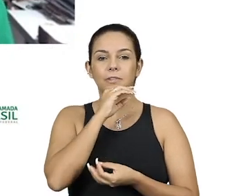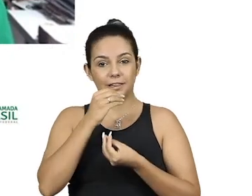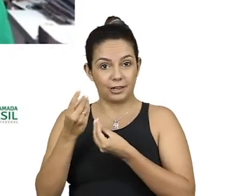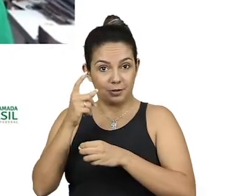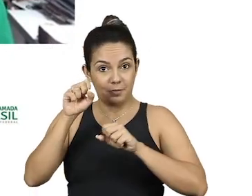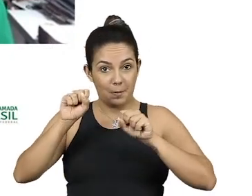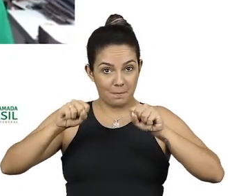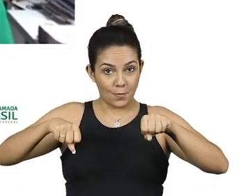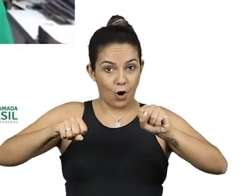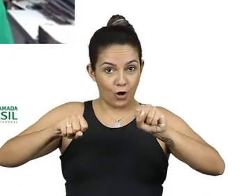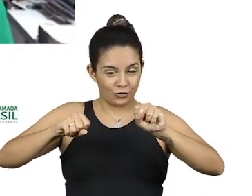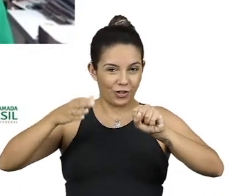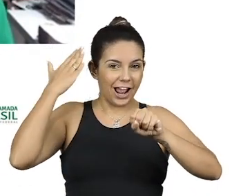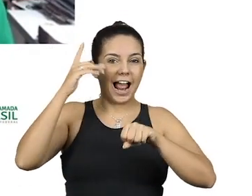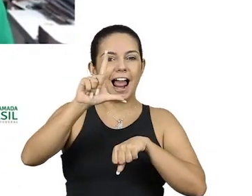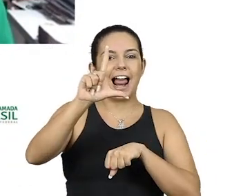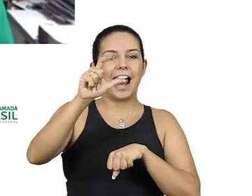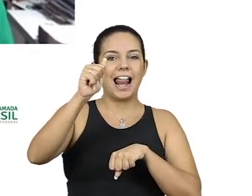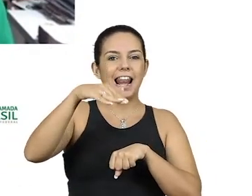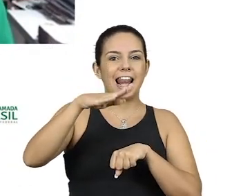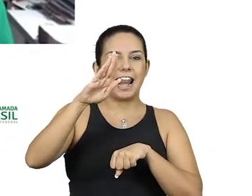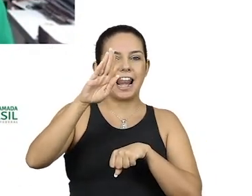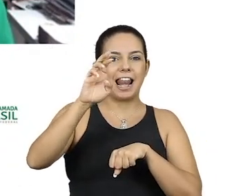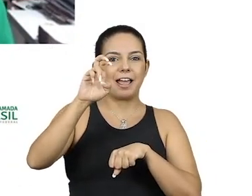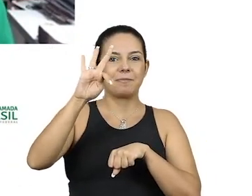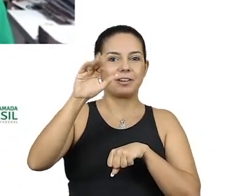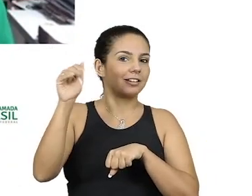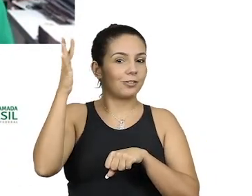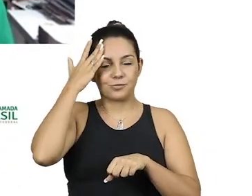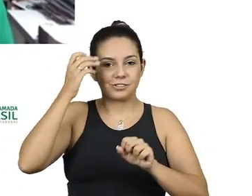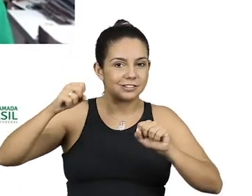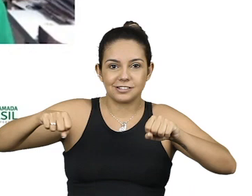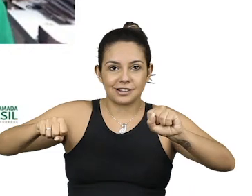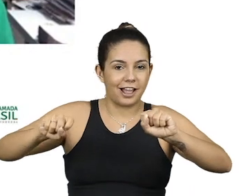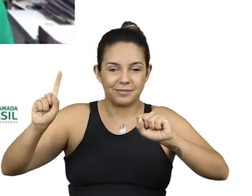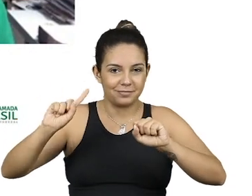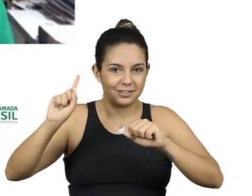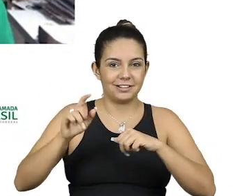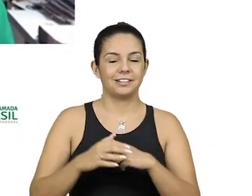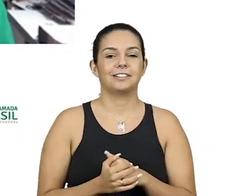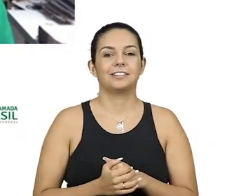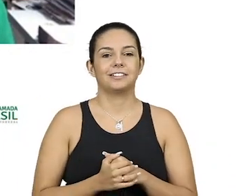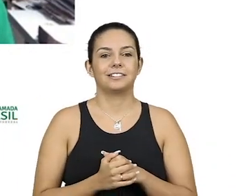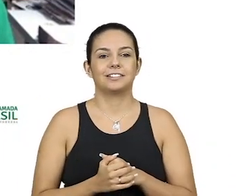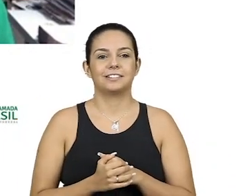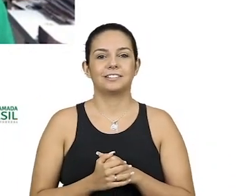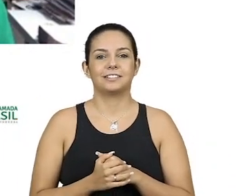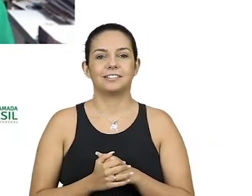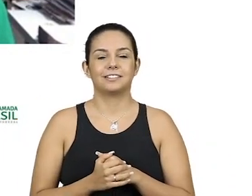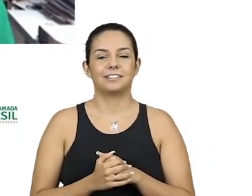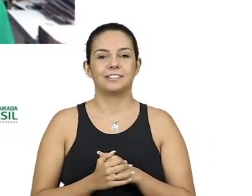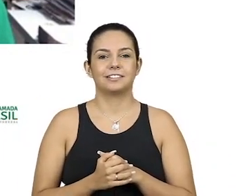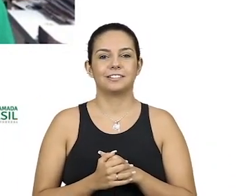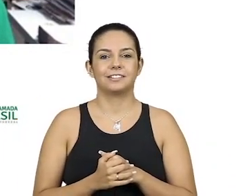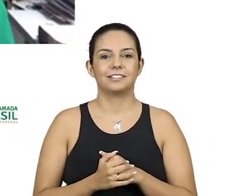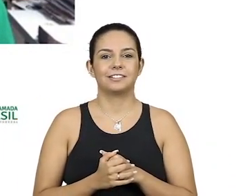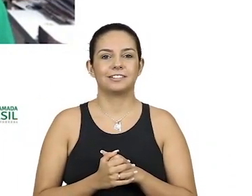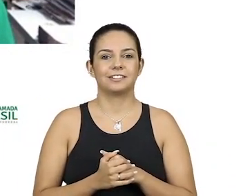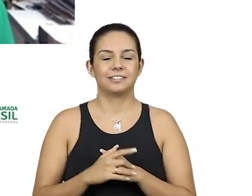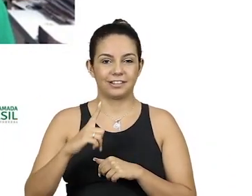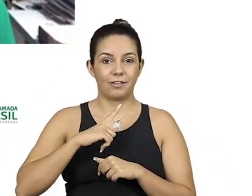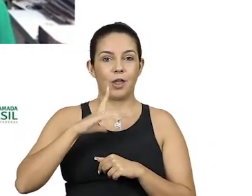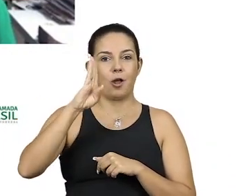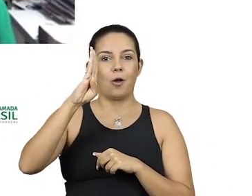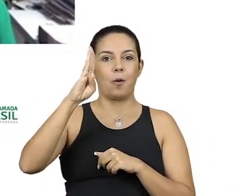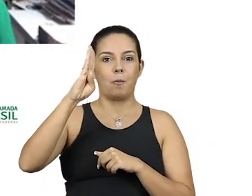uma lambreta para Arduino. Arduino não sabia pilotar a lambreta. E eram tempos em que havia